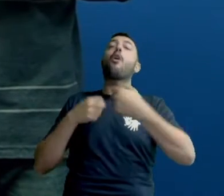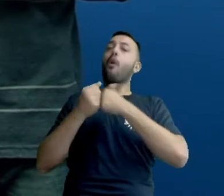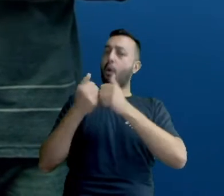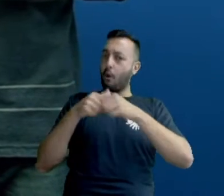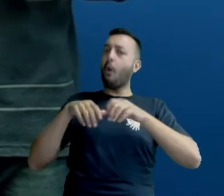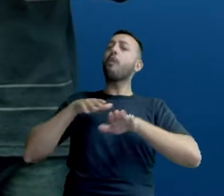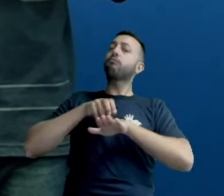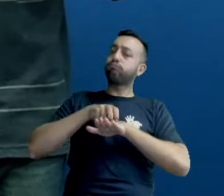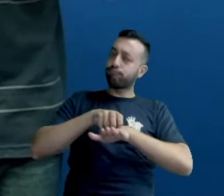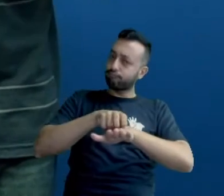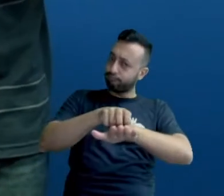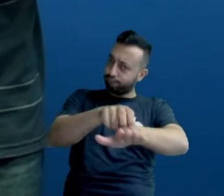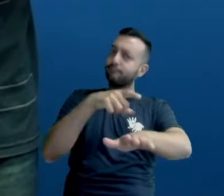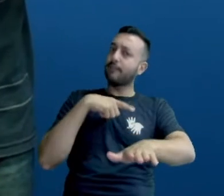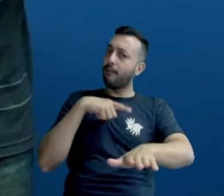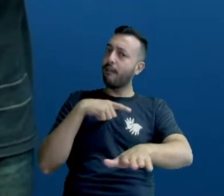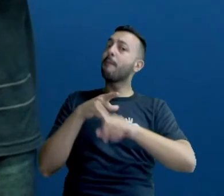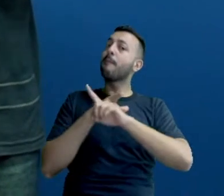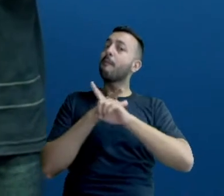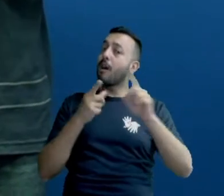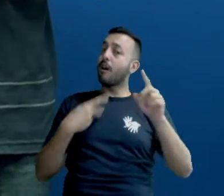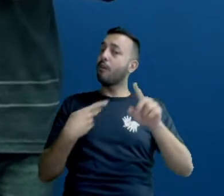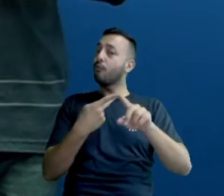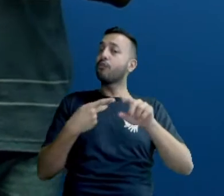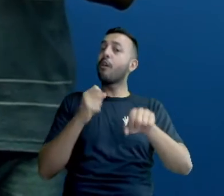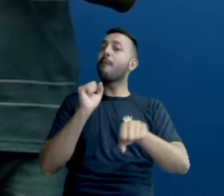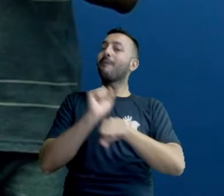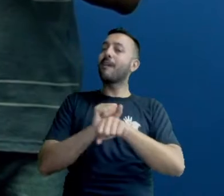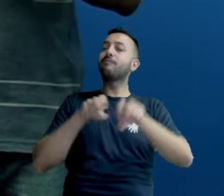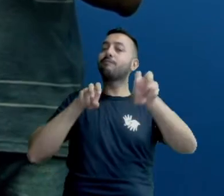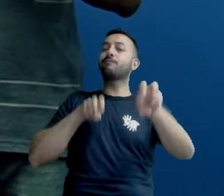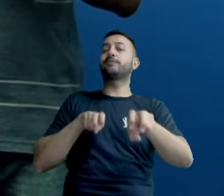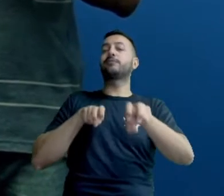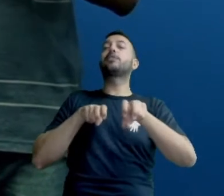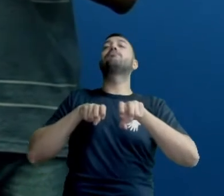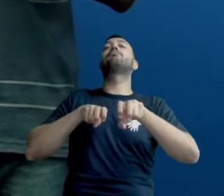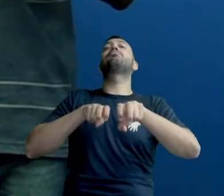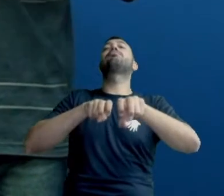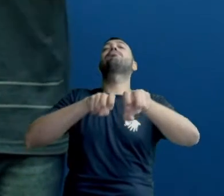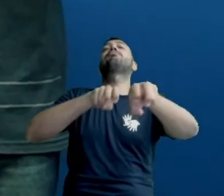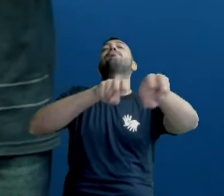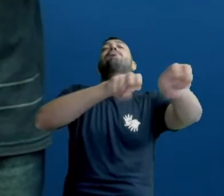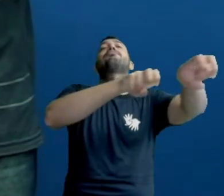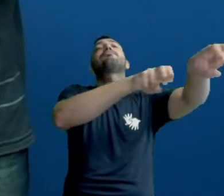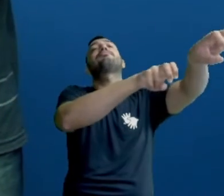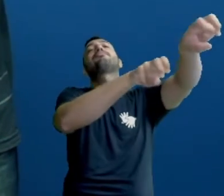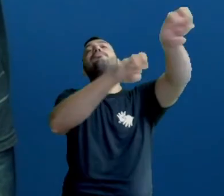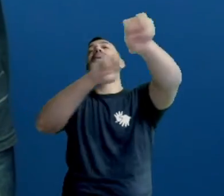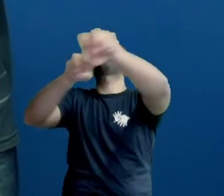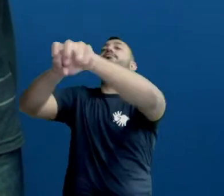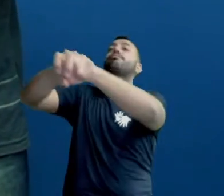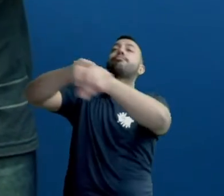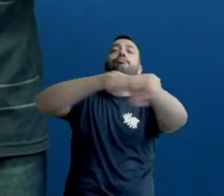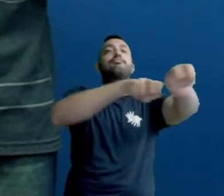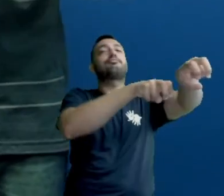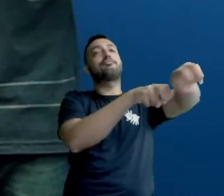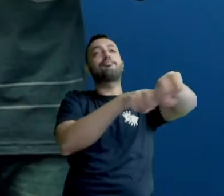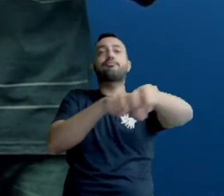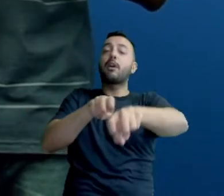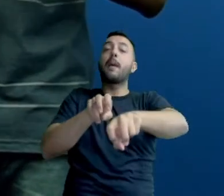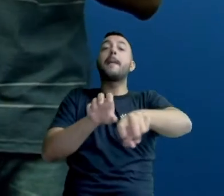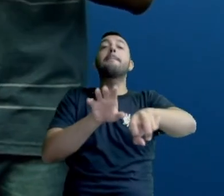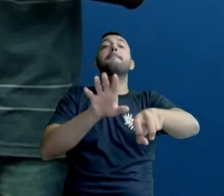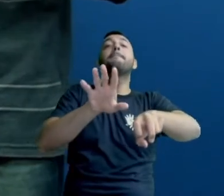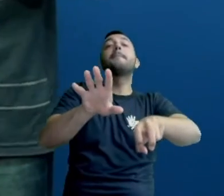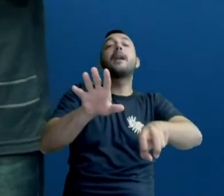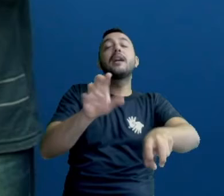movimento. Agora, se o casal que está sentado no ônibus passa por outro